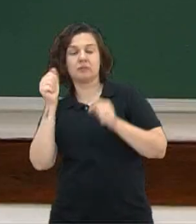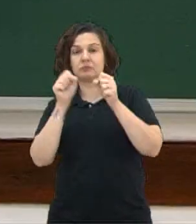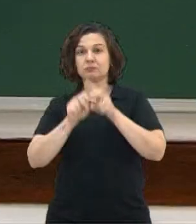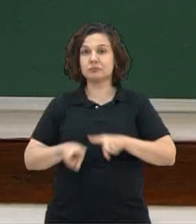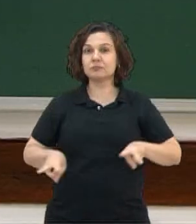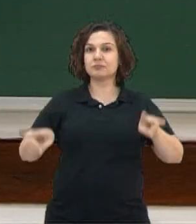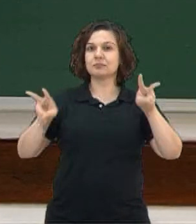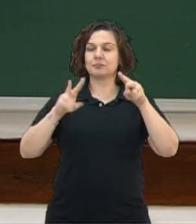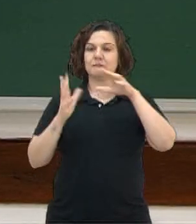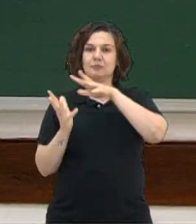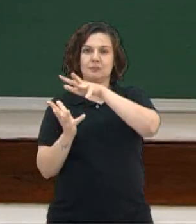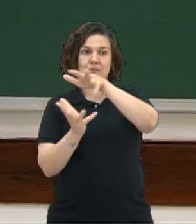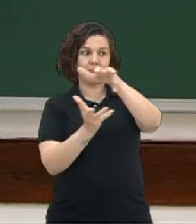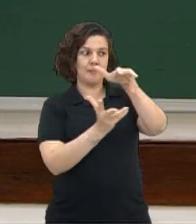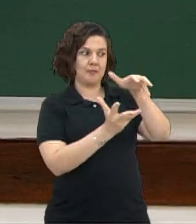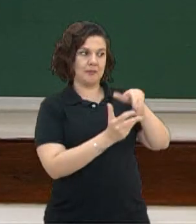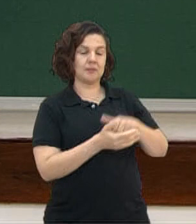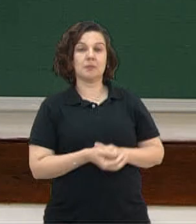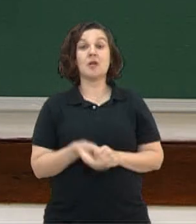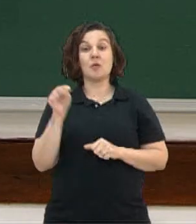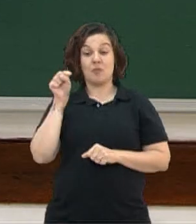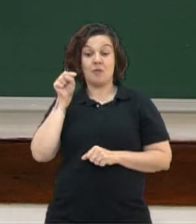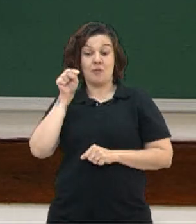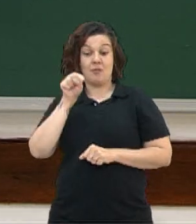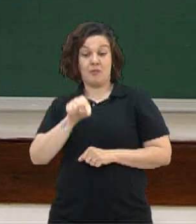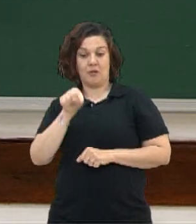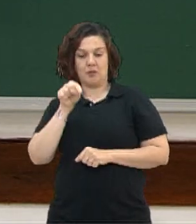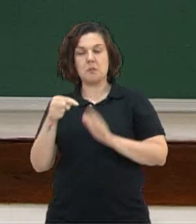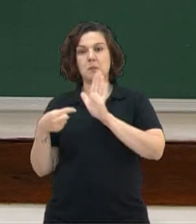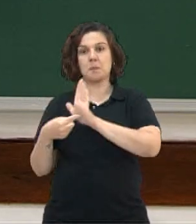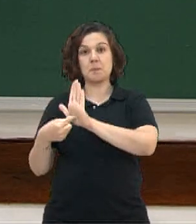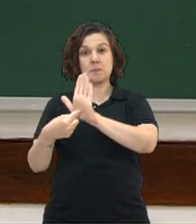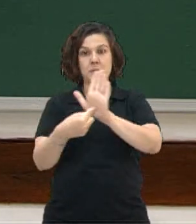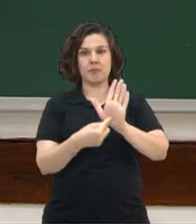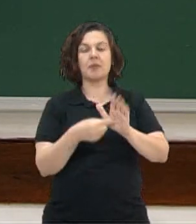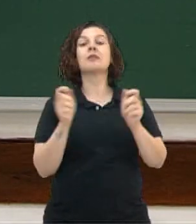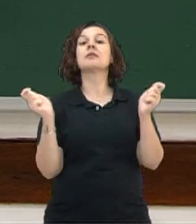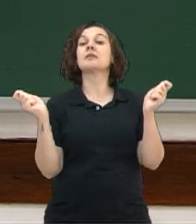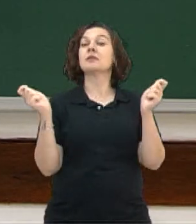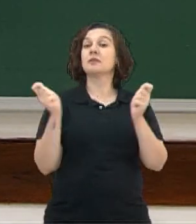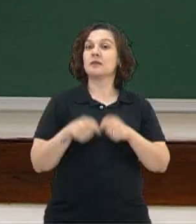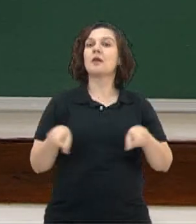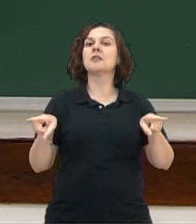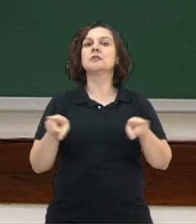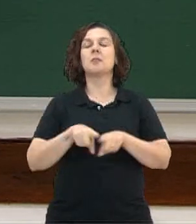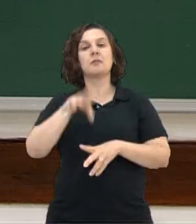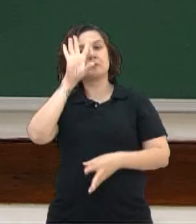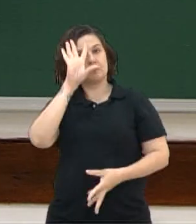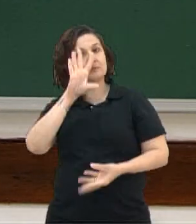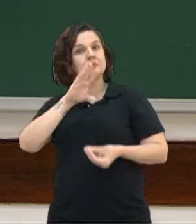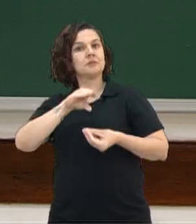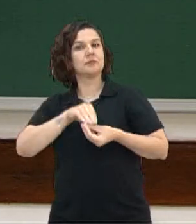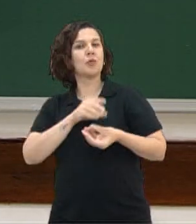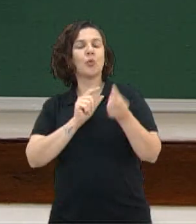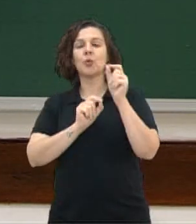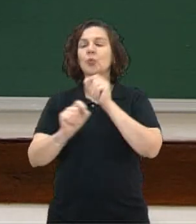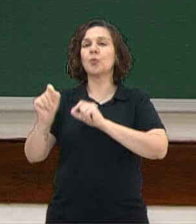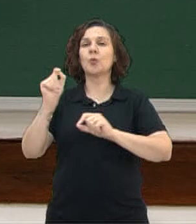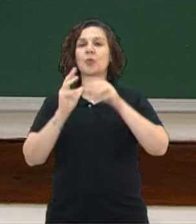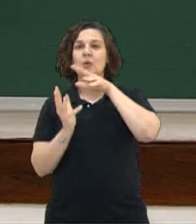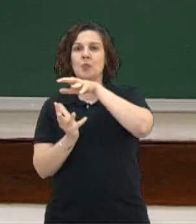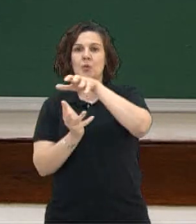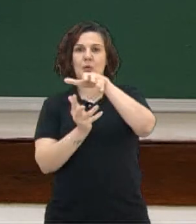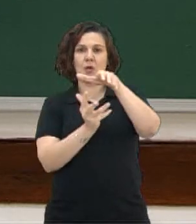terrestre. E esta melhor representação da superfície terrestre possibilita também um melhor entendimento do que a